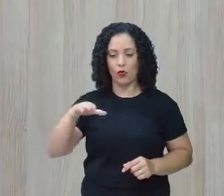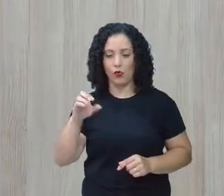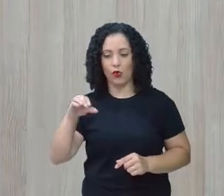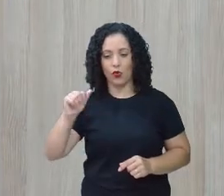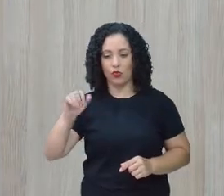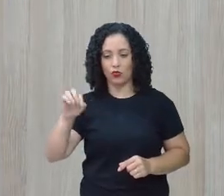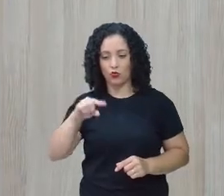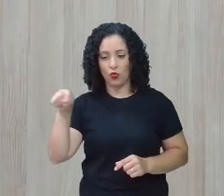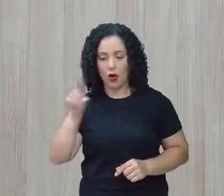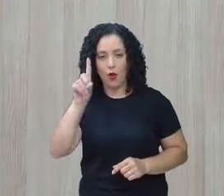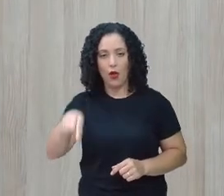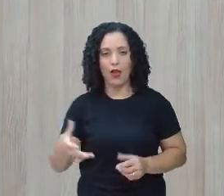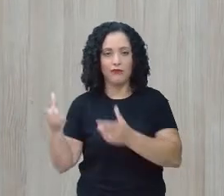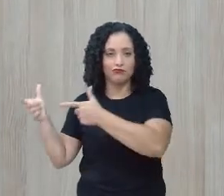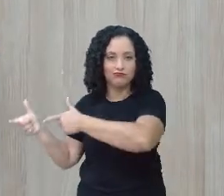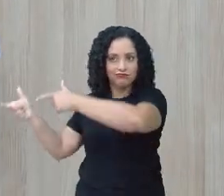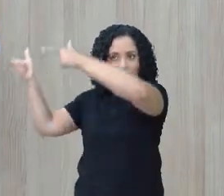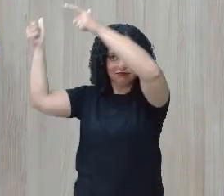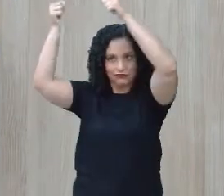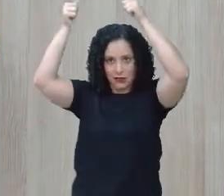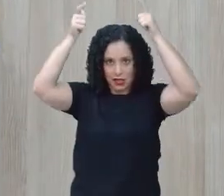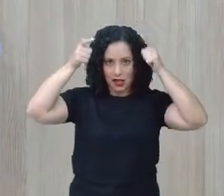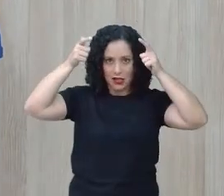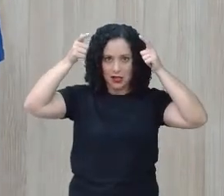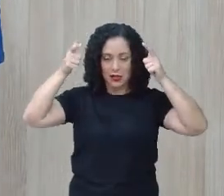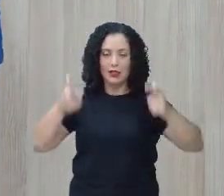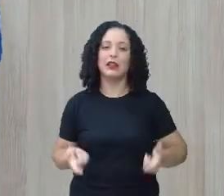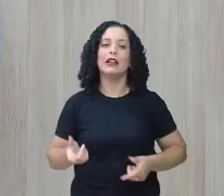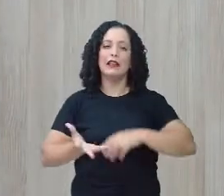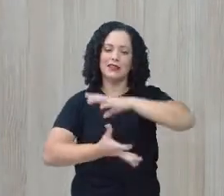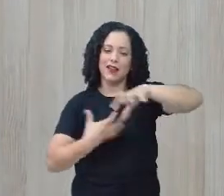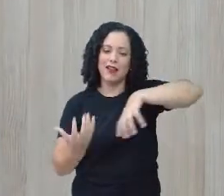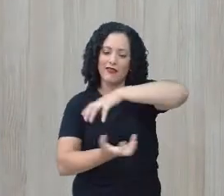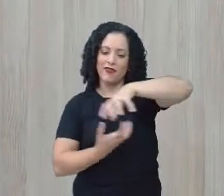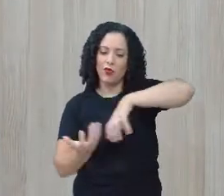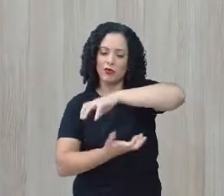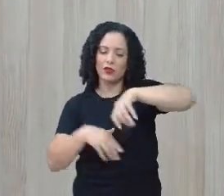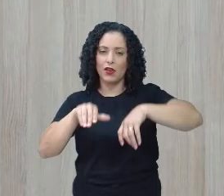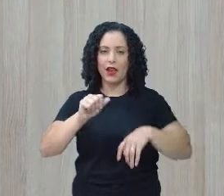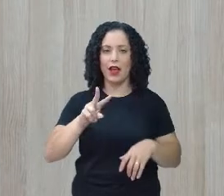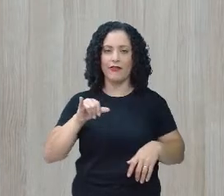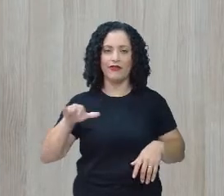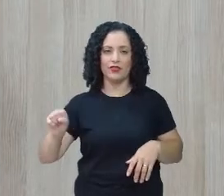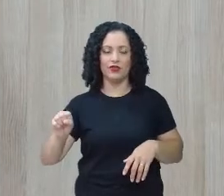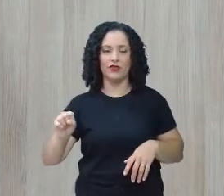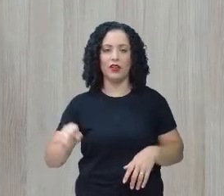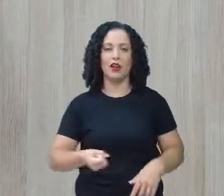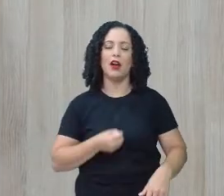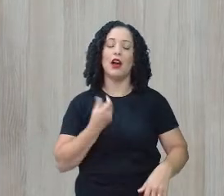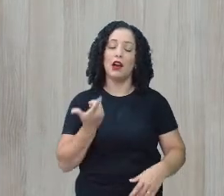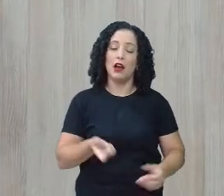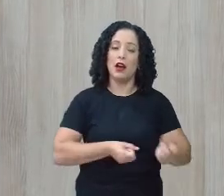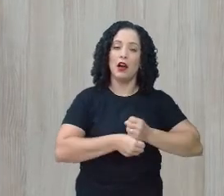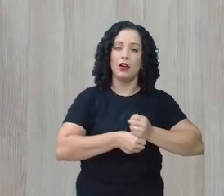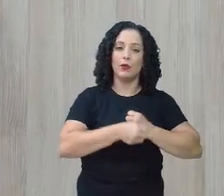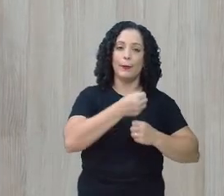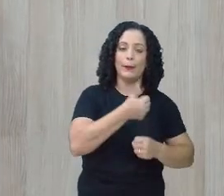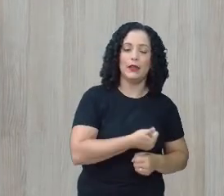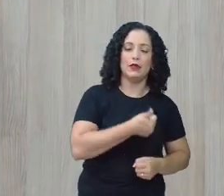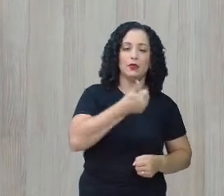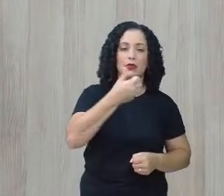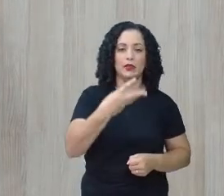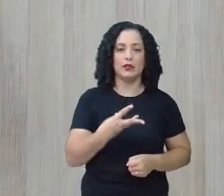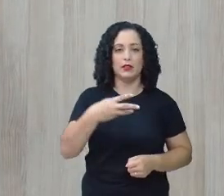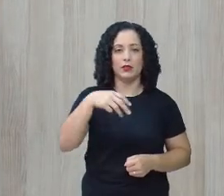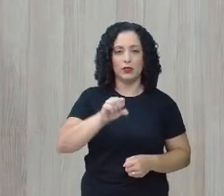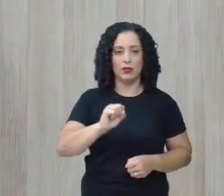partir dessa revolução, que foi a Revolução de Avis. Então, em 1385, Portugal já era um reino